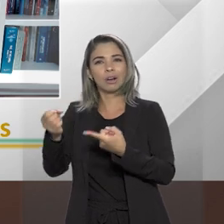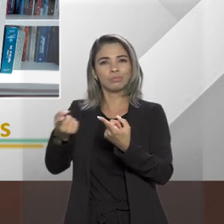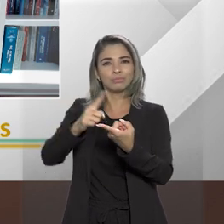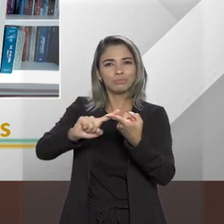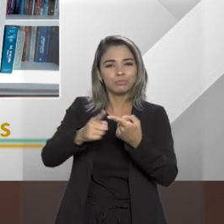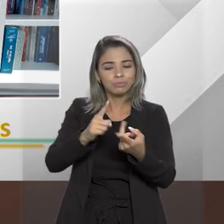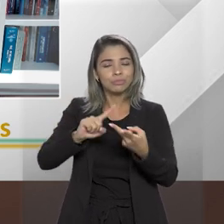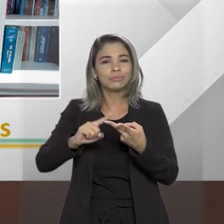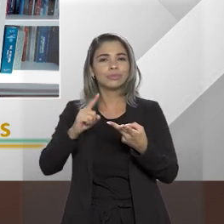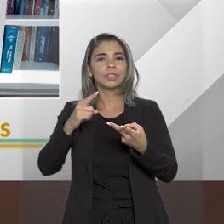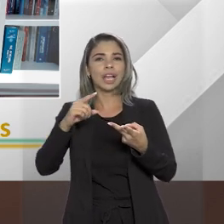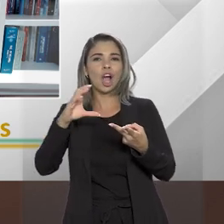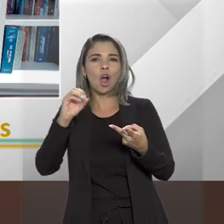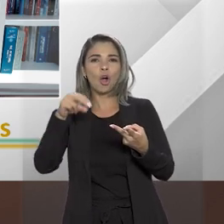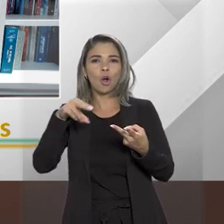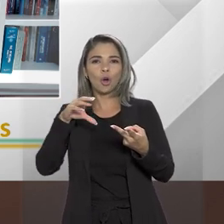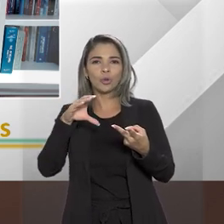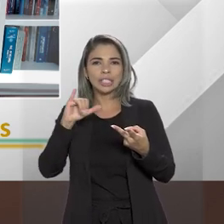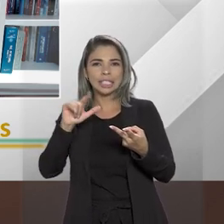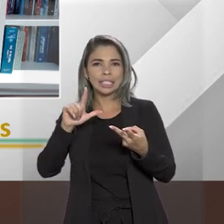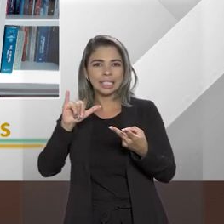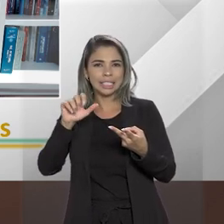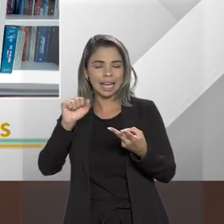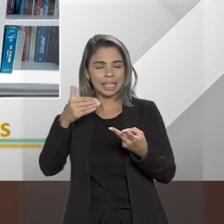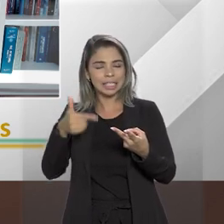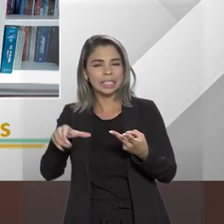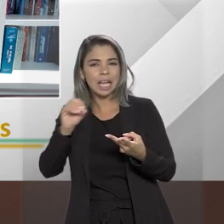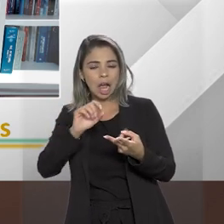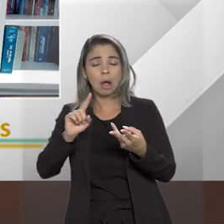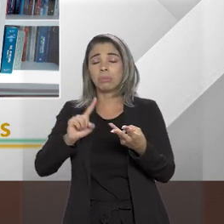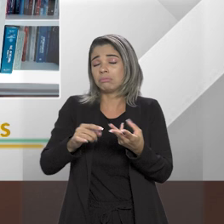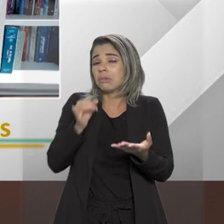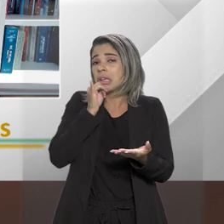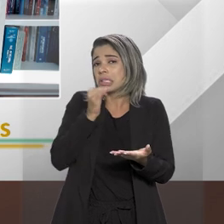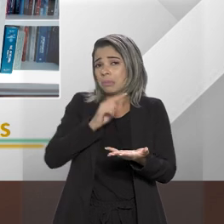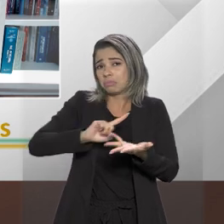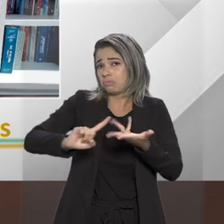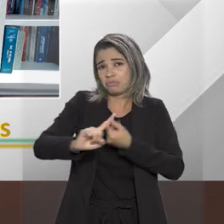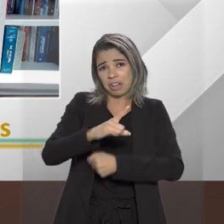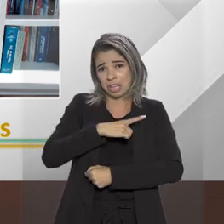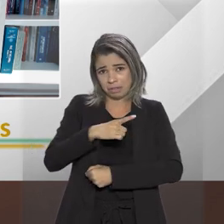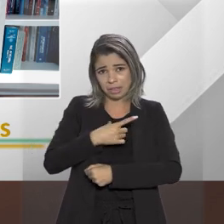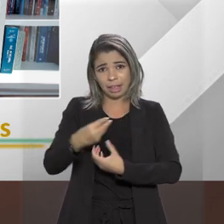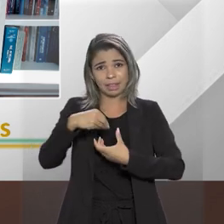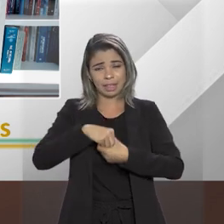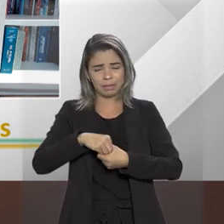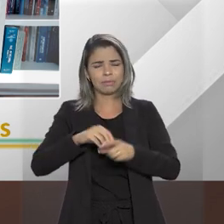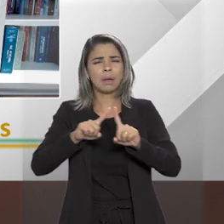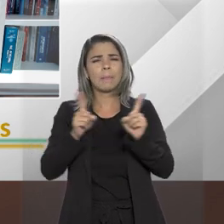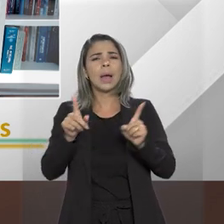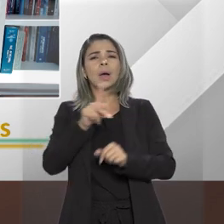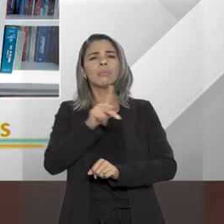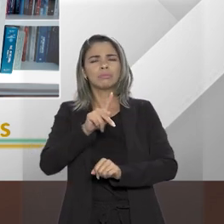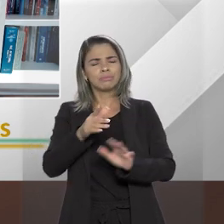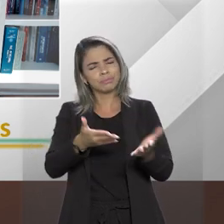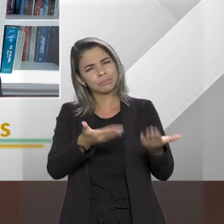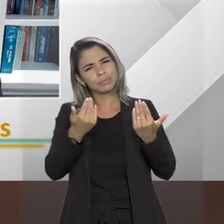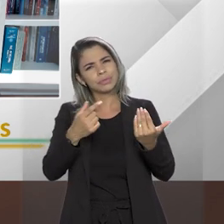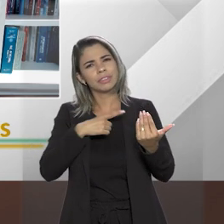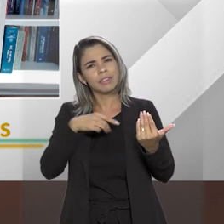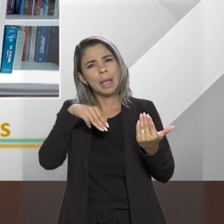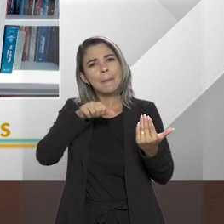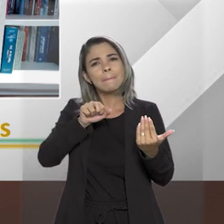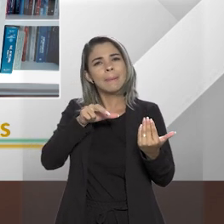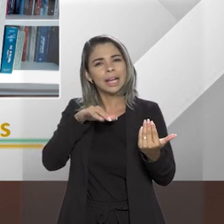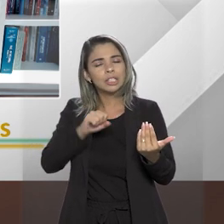modelo autocompositivo, que deu até o exemplo aí de inventários. Eu gostaria então que o professor Márcio, por favor, explicasse alguns desses